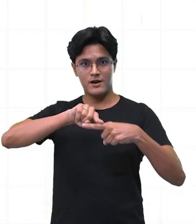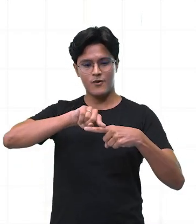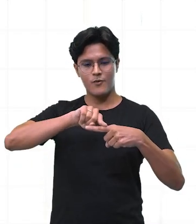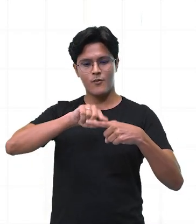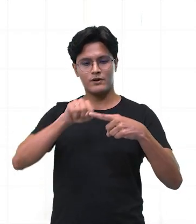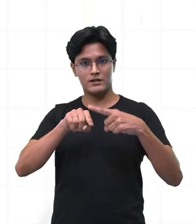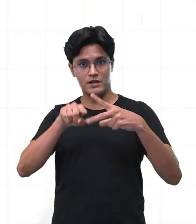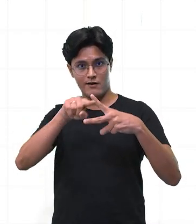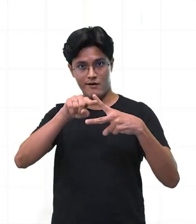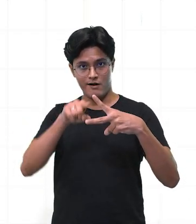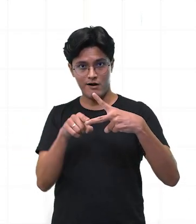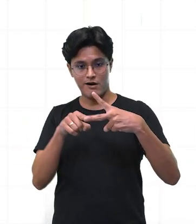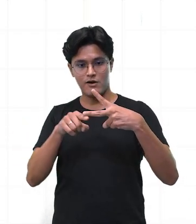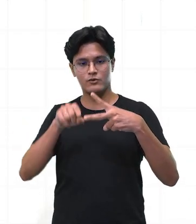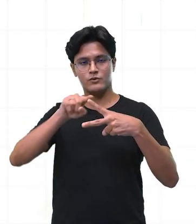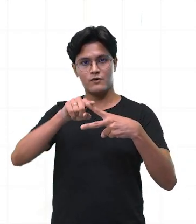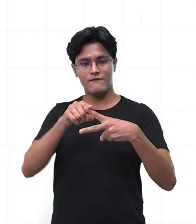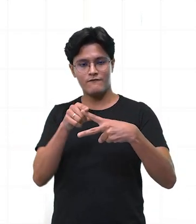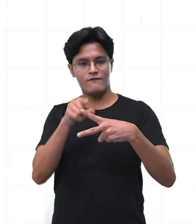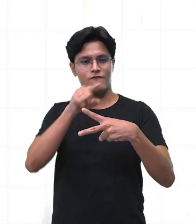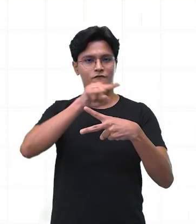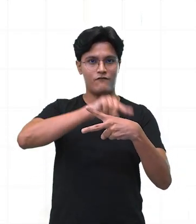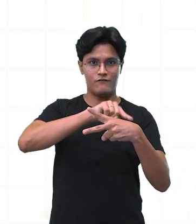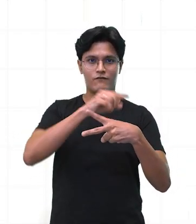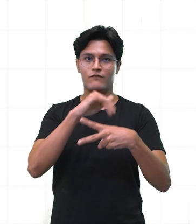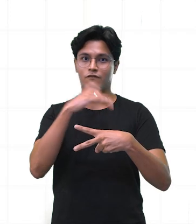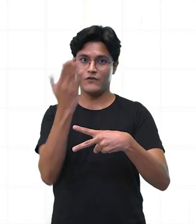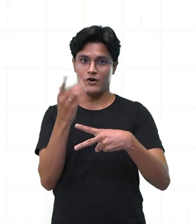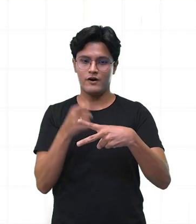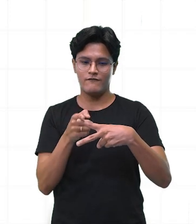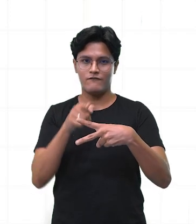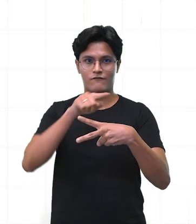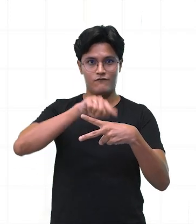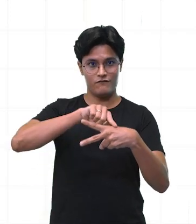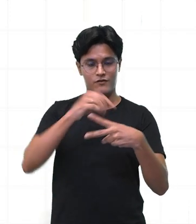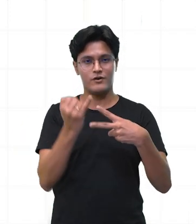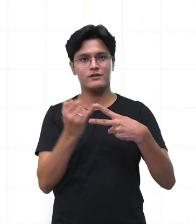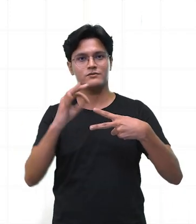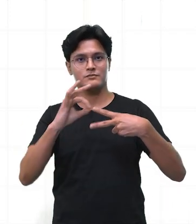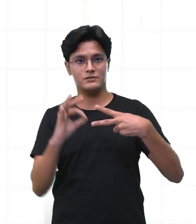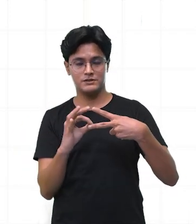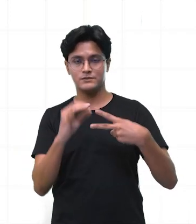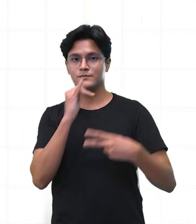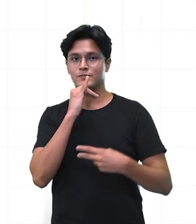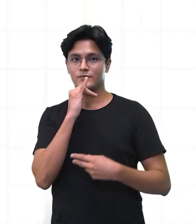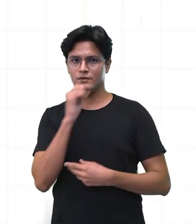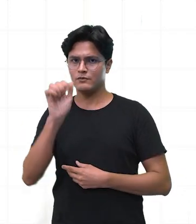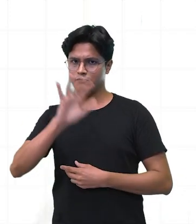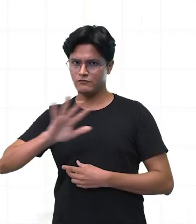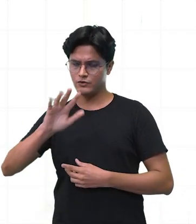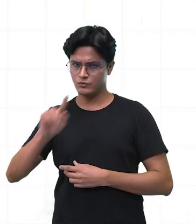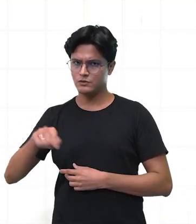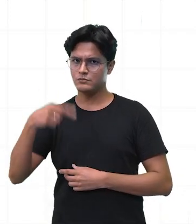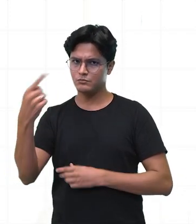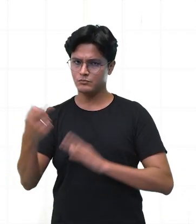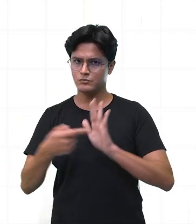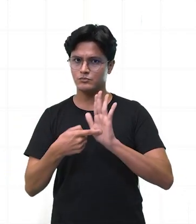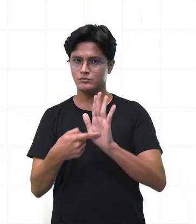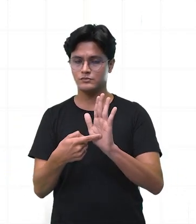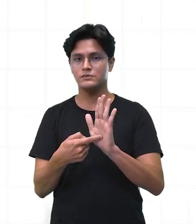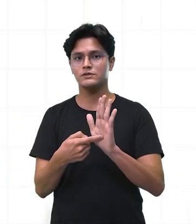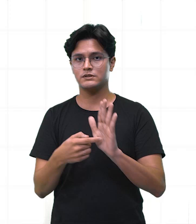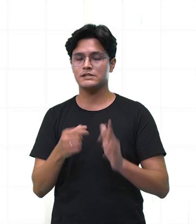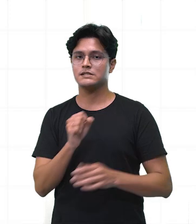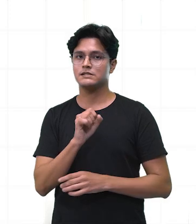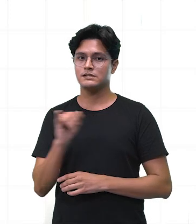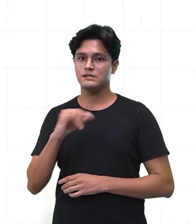lados do polígono. Tomando como exemplo as figuras a seguir, ao prolongar o